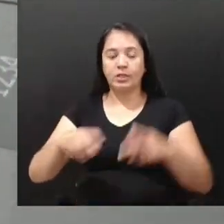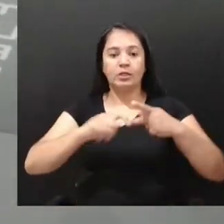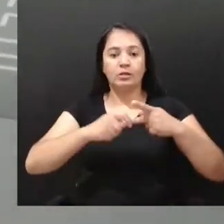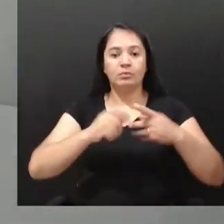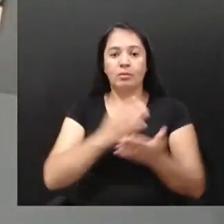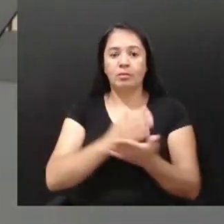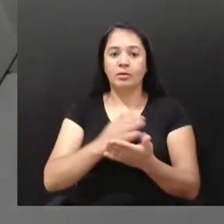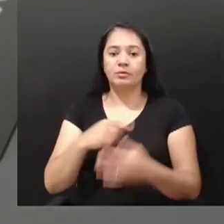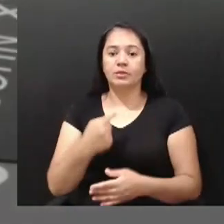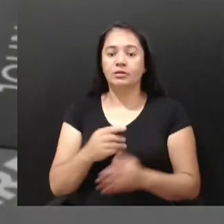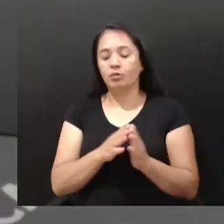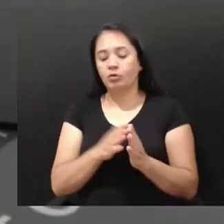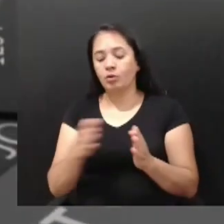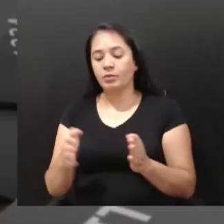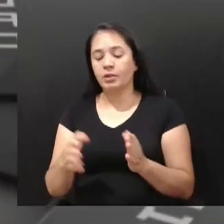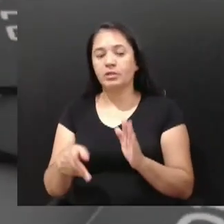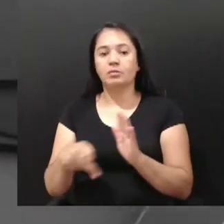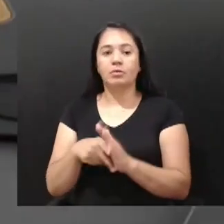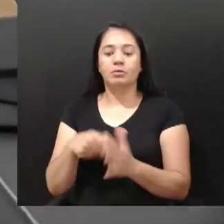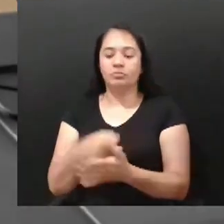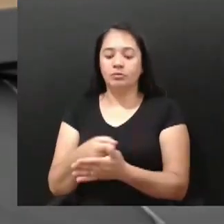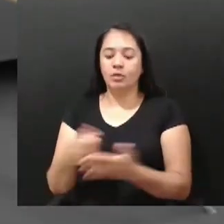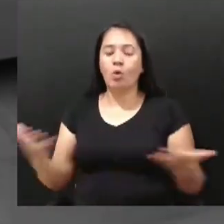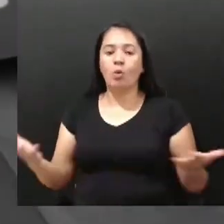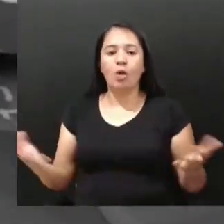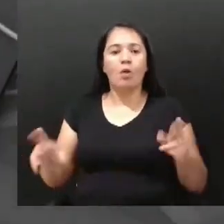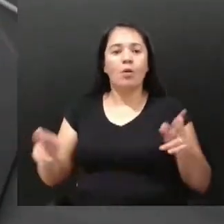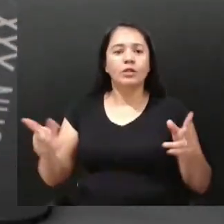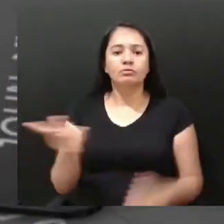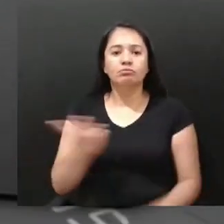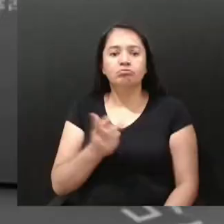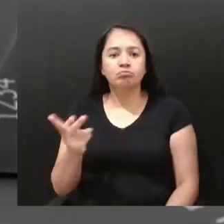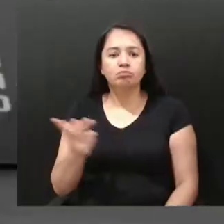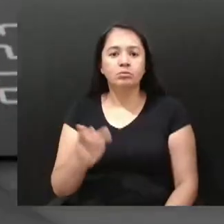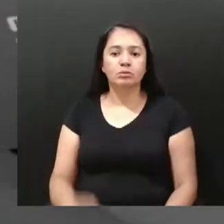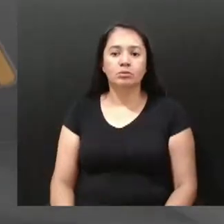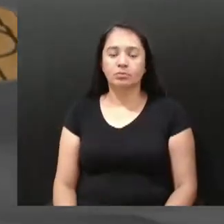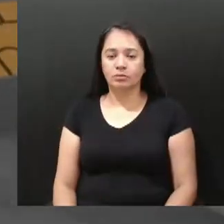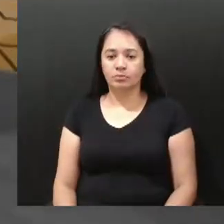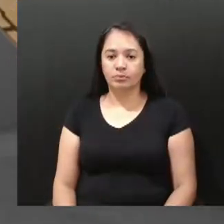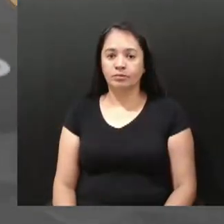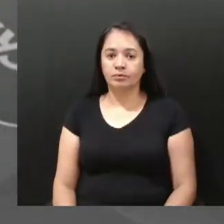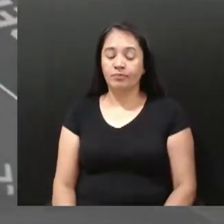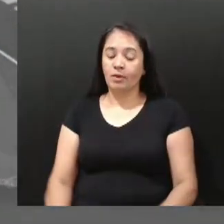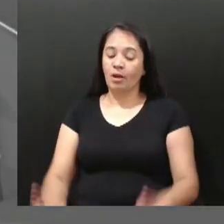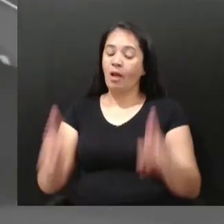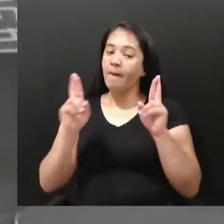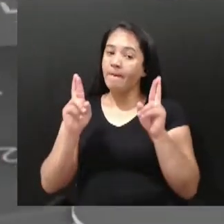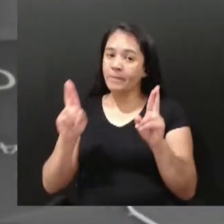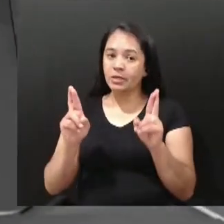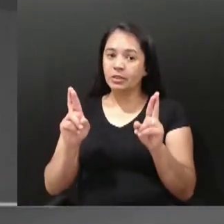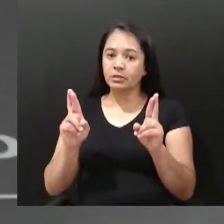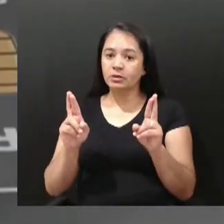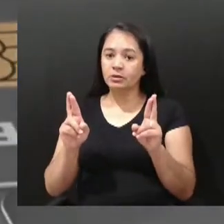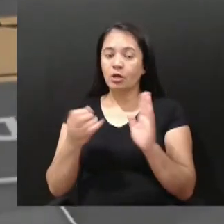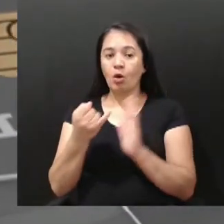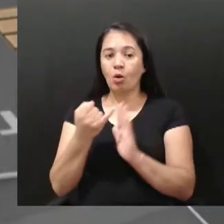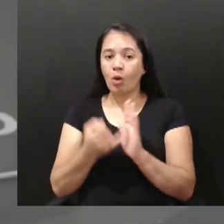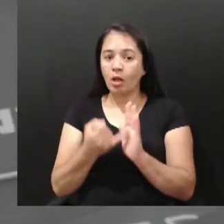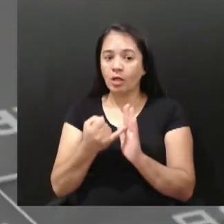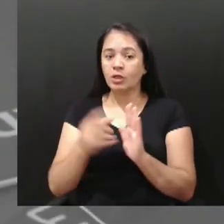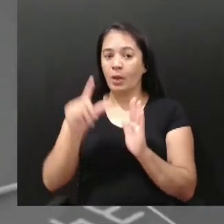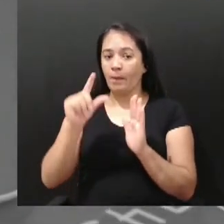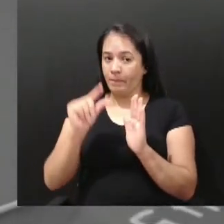prazo de pagamento. Qual é a diferença entre os dois? Então, espera-se que seja uma taxa de juros menor,